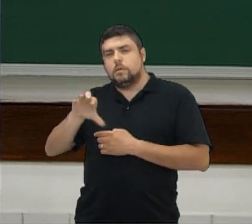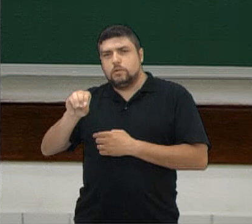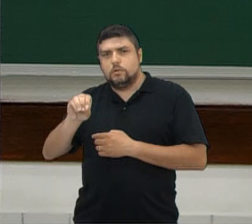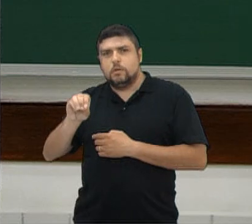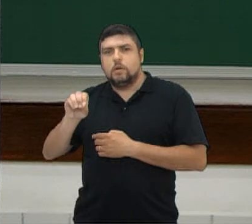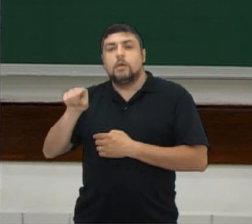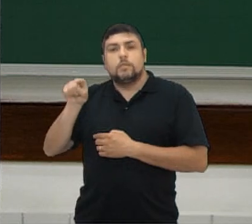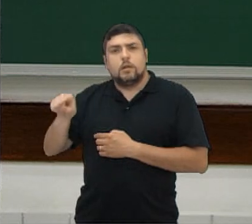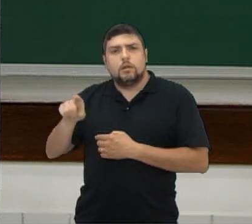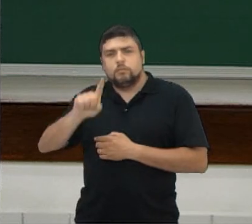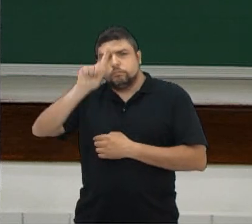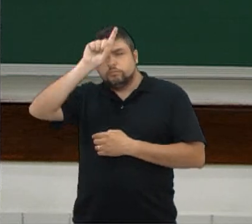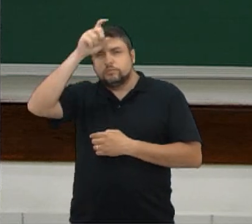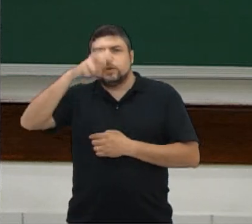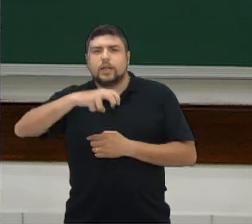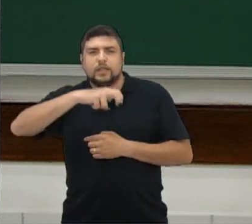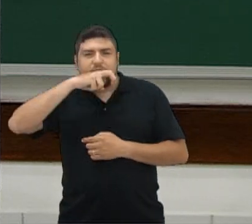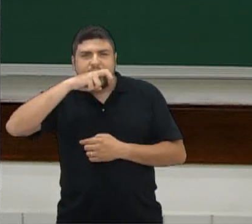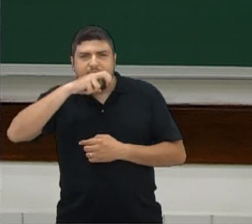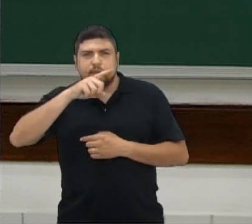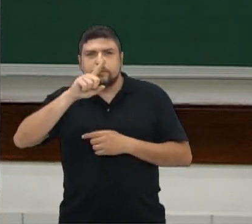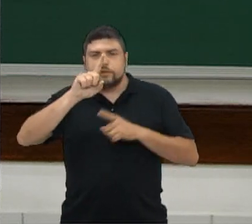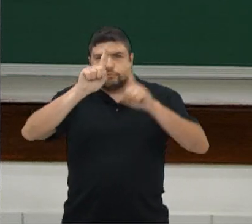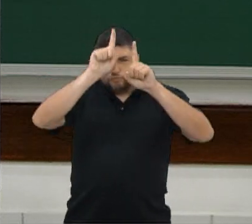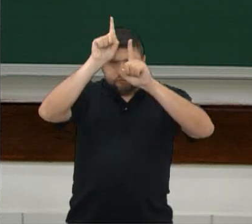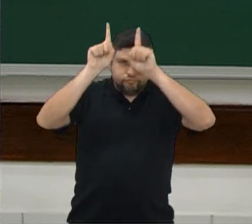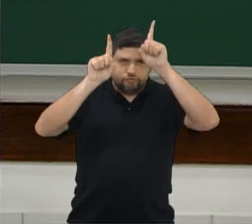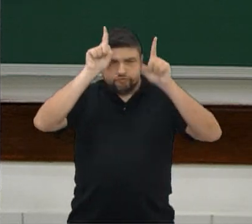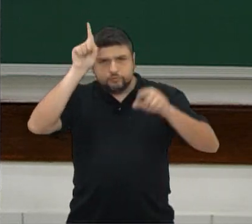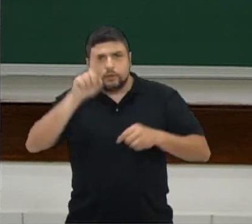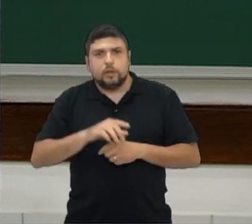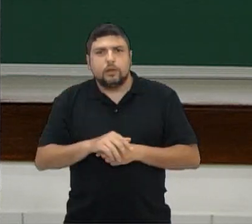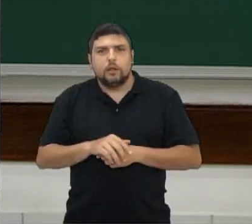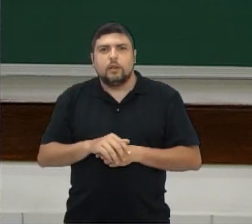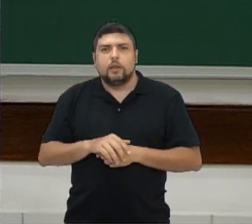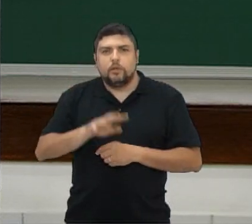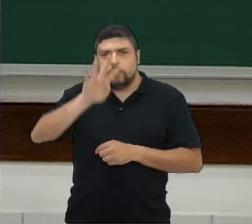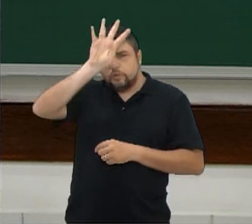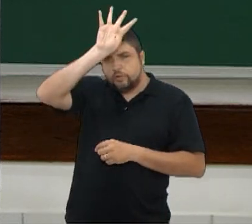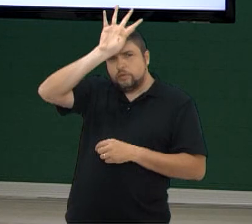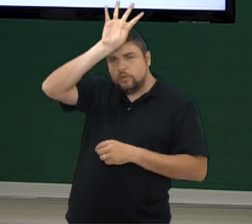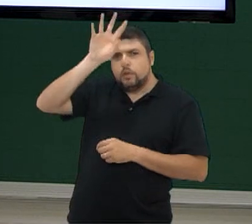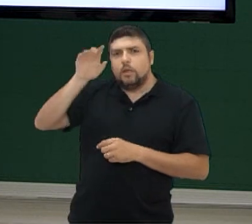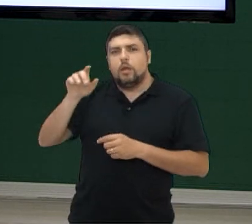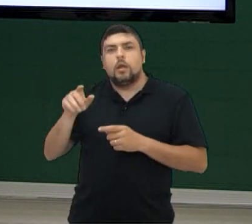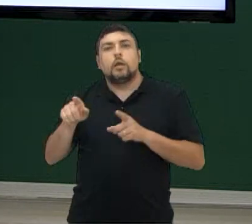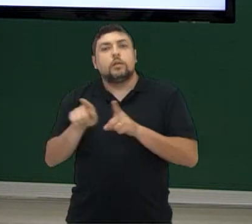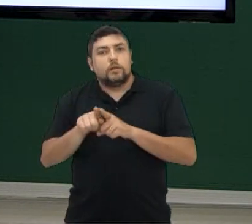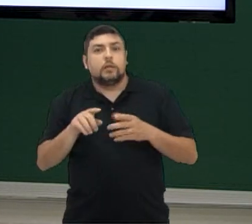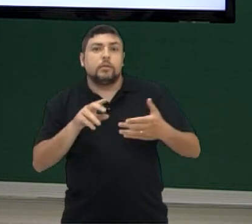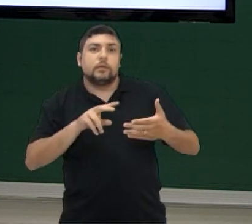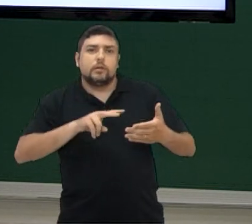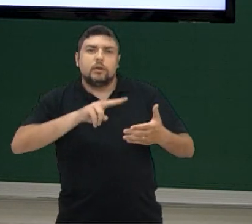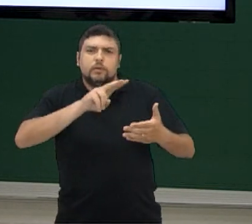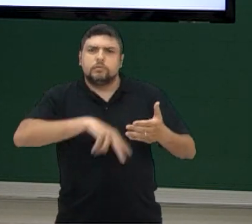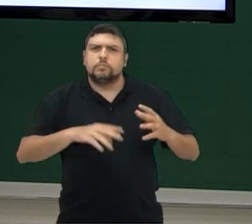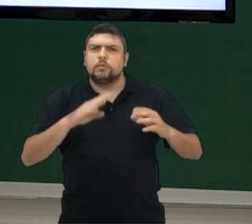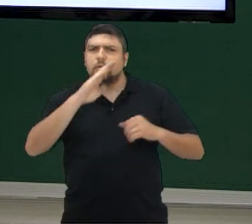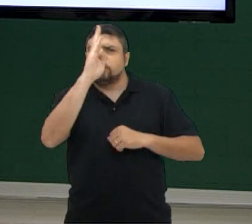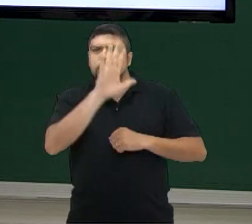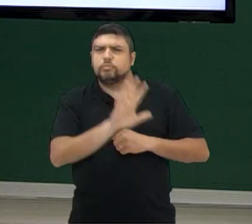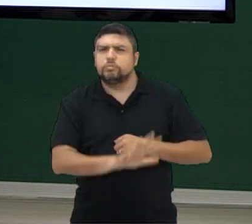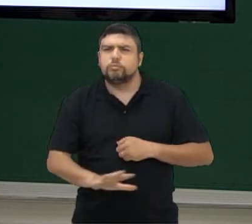Mônica e do Cebolinha, né, escreveu aí inúmeras histórias em quadrinhos, né, as histórias são lidas aí por todos os brasileiros, né,